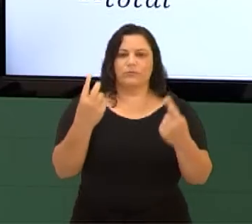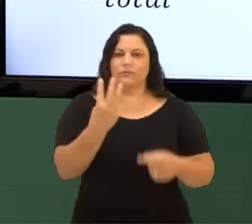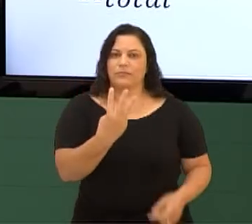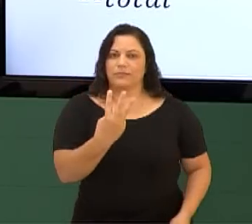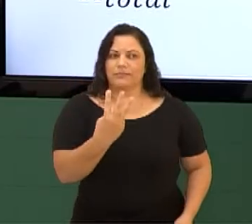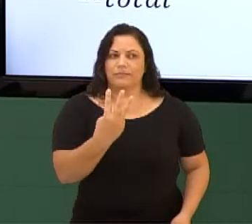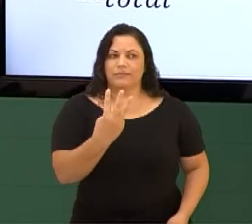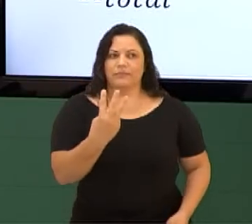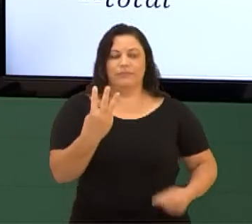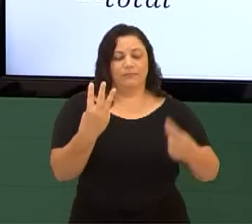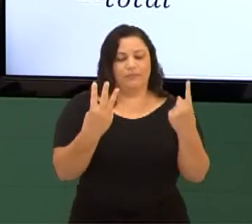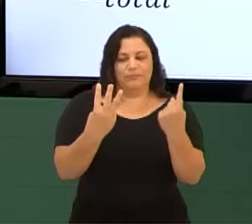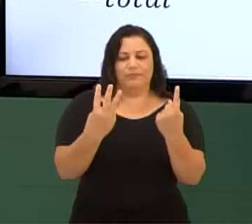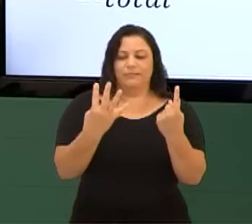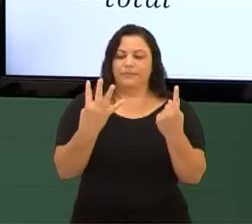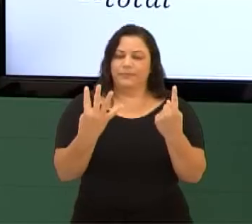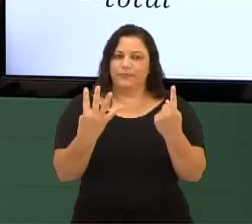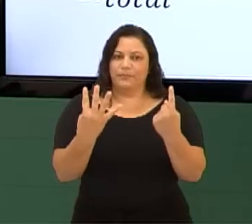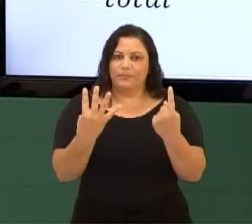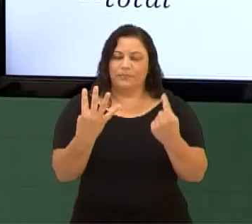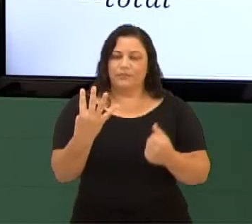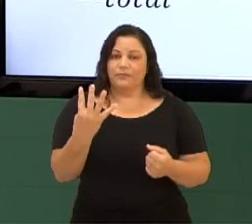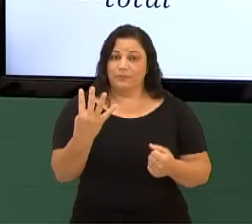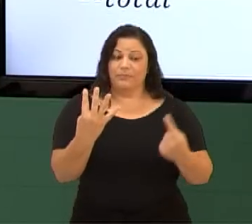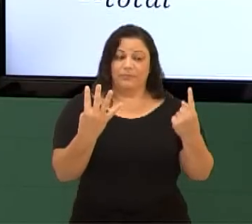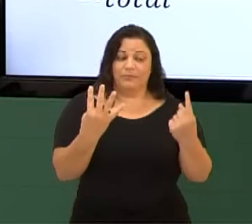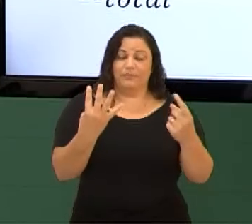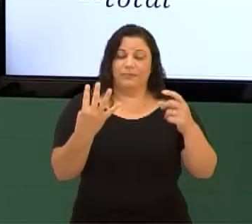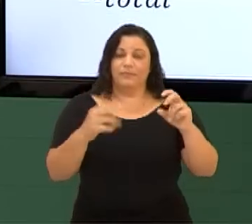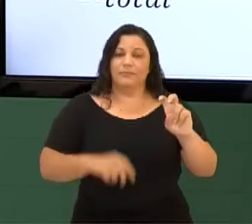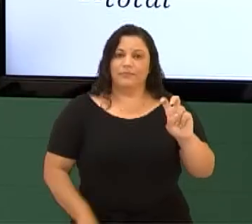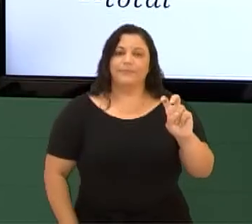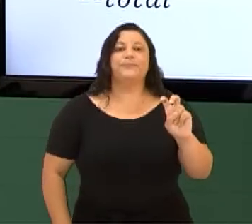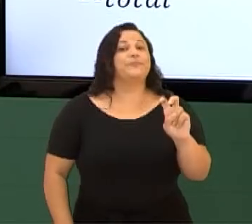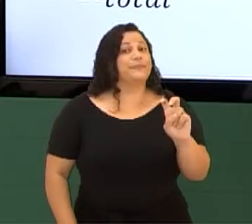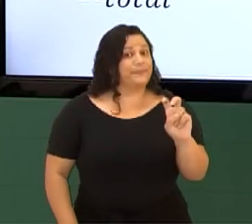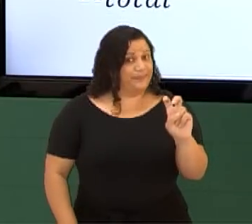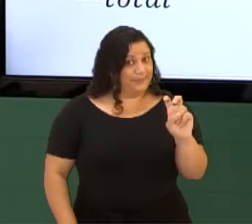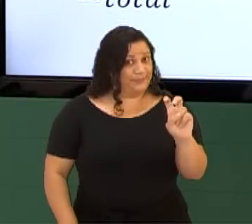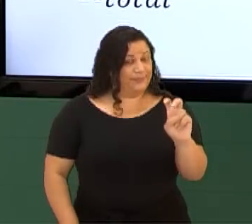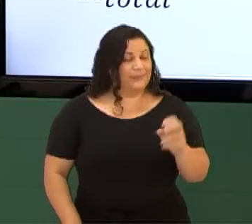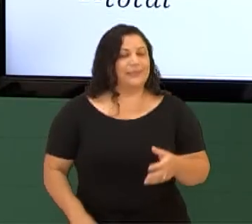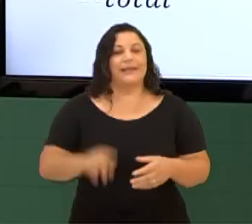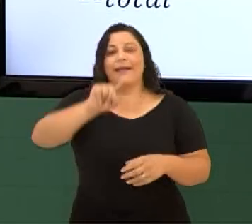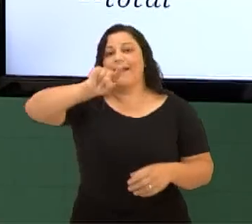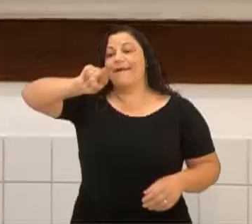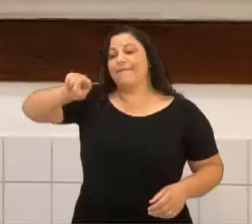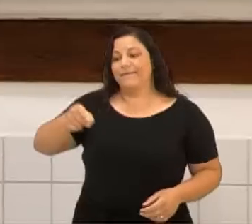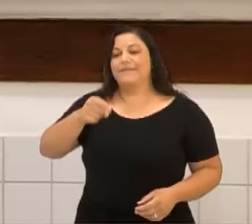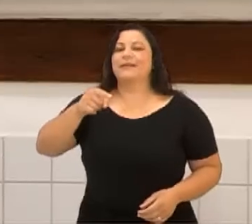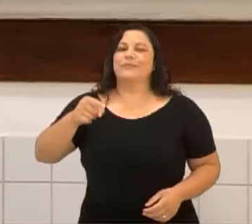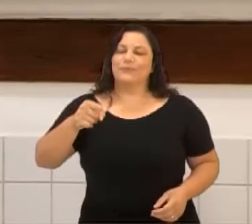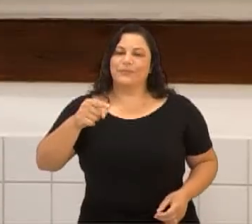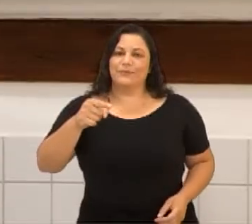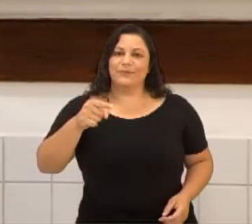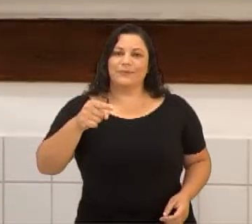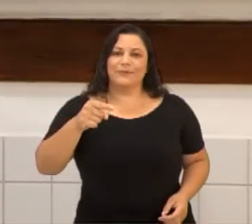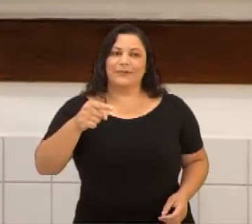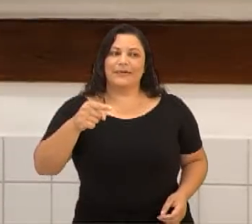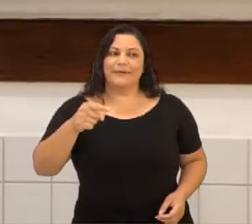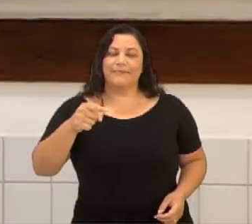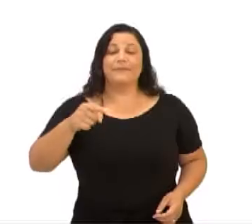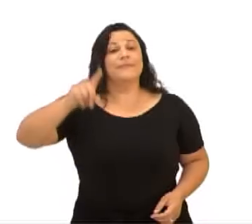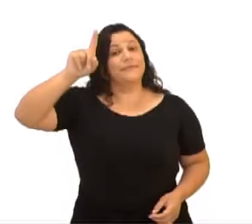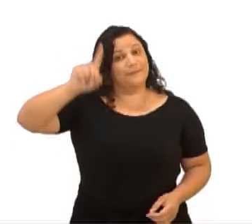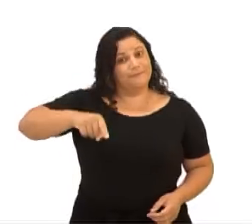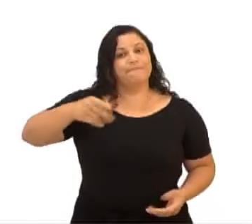3. 3 mais 1, 4. 4 mais 1, 5. Falta a vírgula. E esta